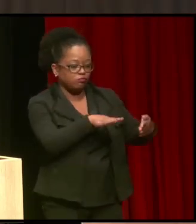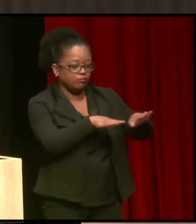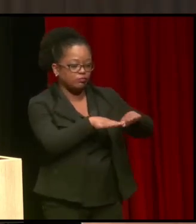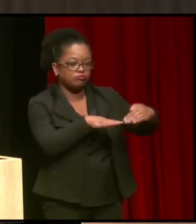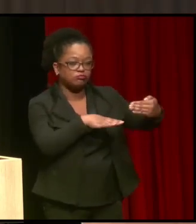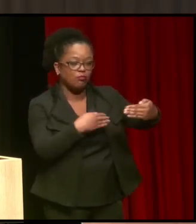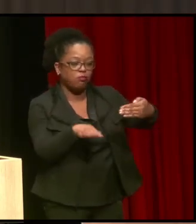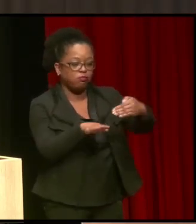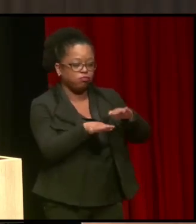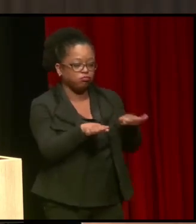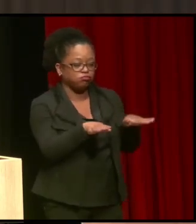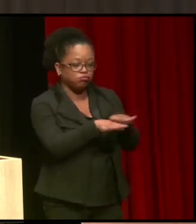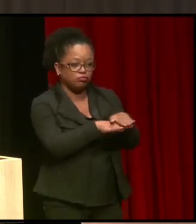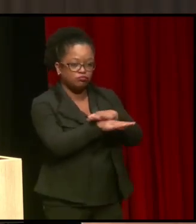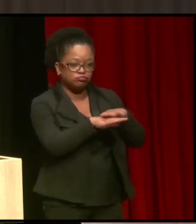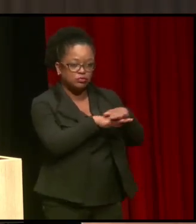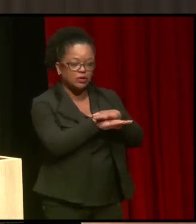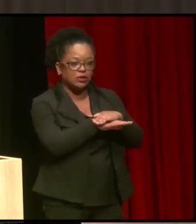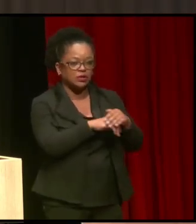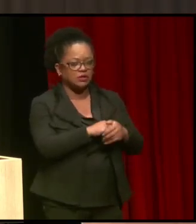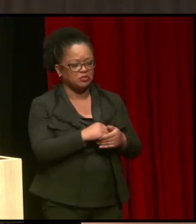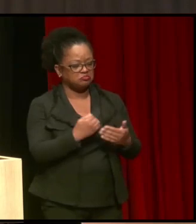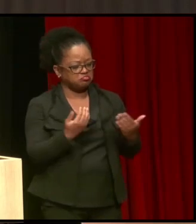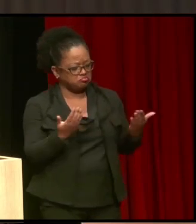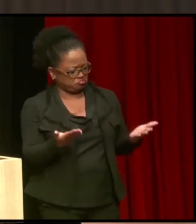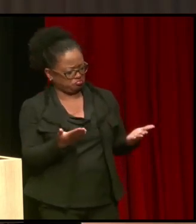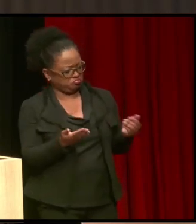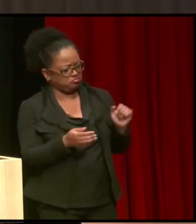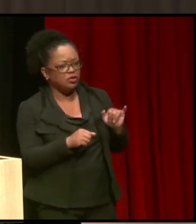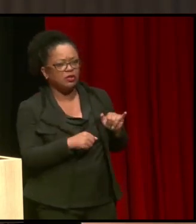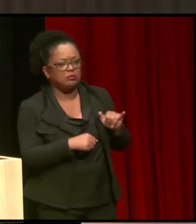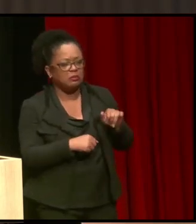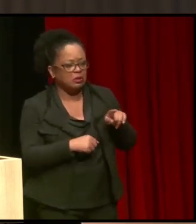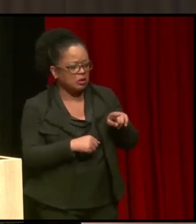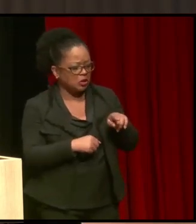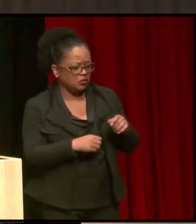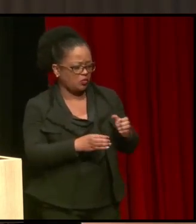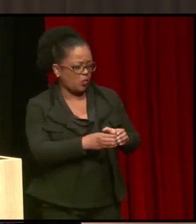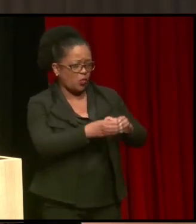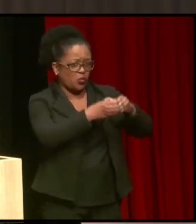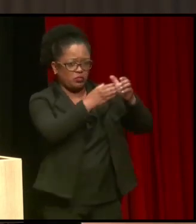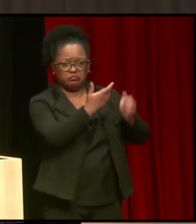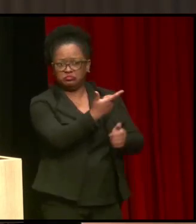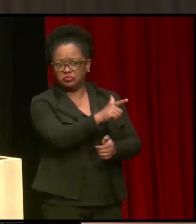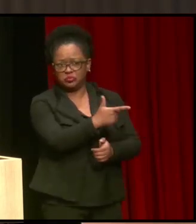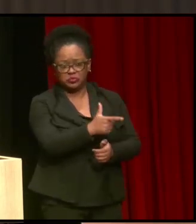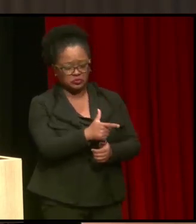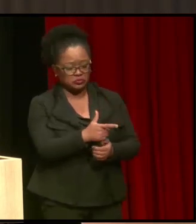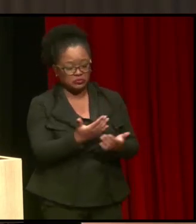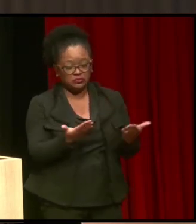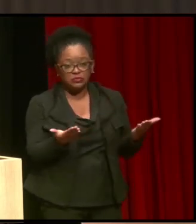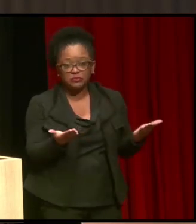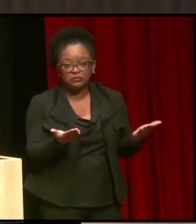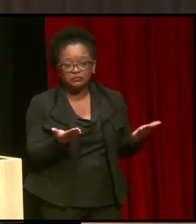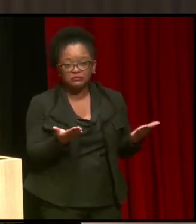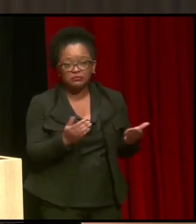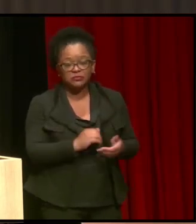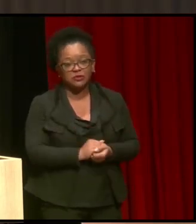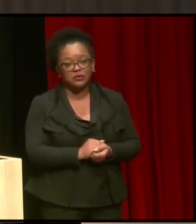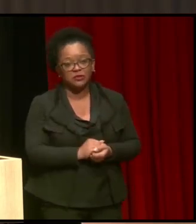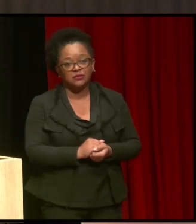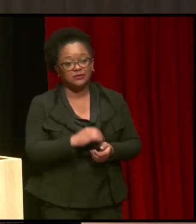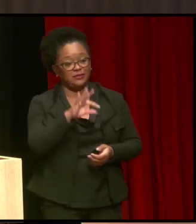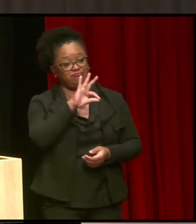ela disse, bom, mas os caras não colocaram o poste, se nós não fizermos o nosso trabalho, nós não vamos